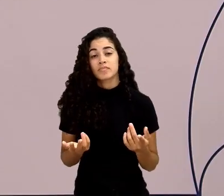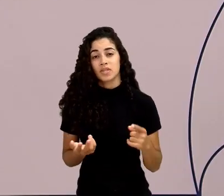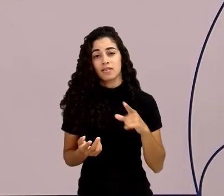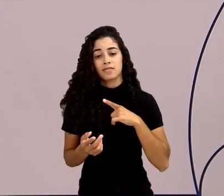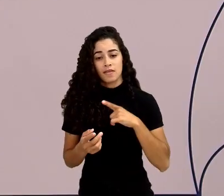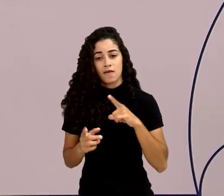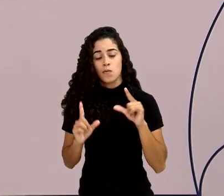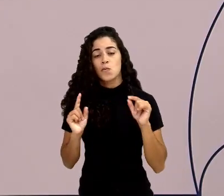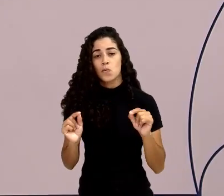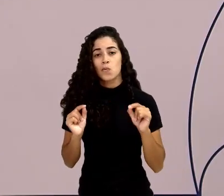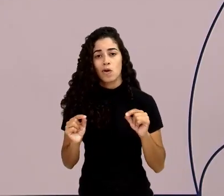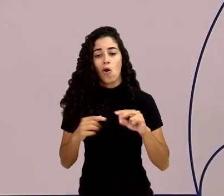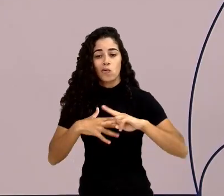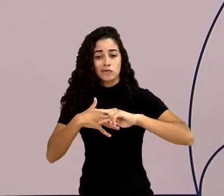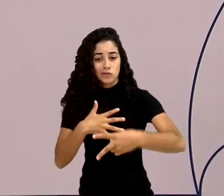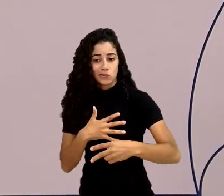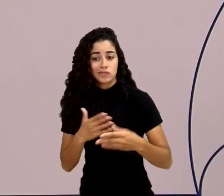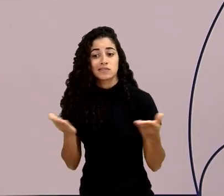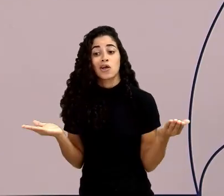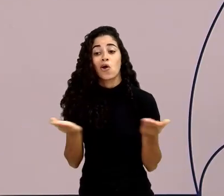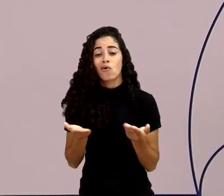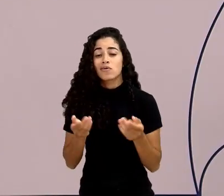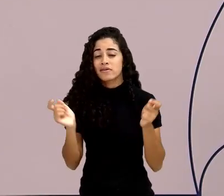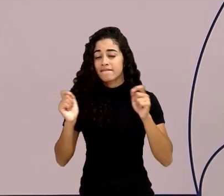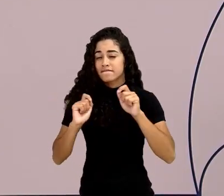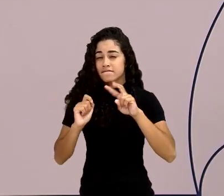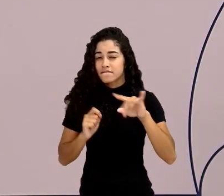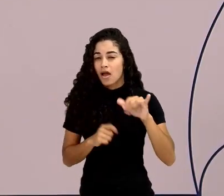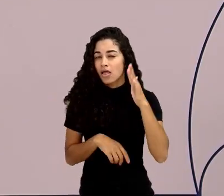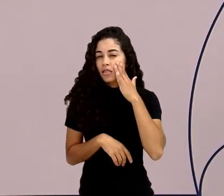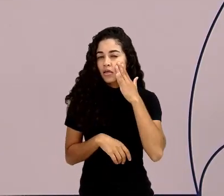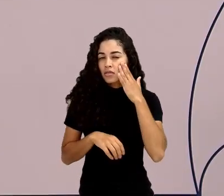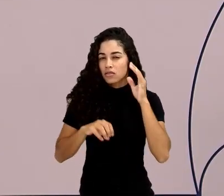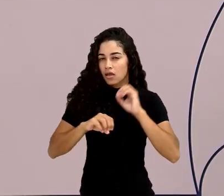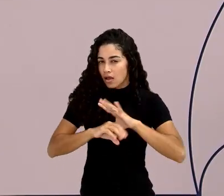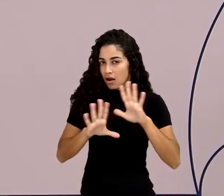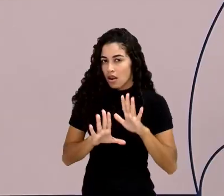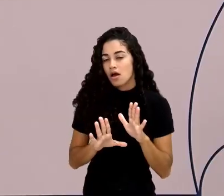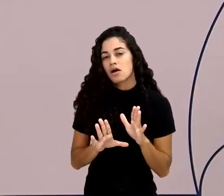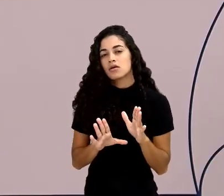desse processo, e para a gente tentar entender,